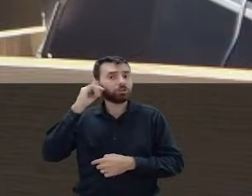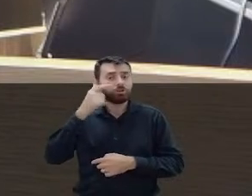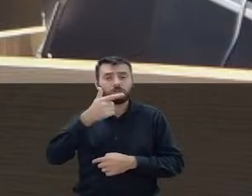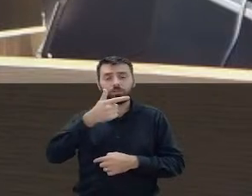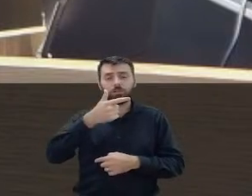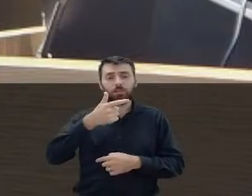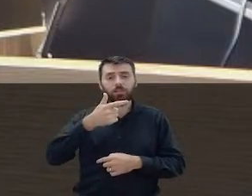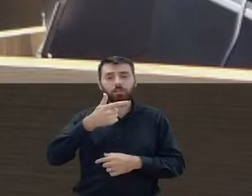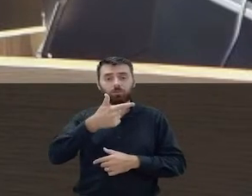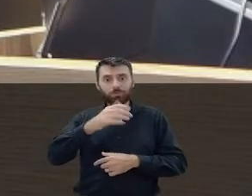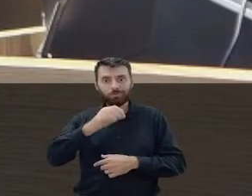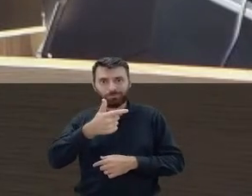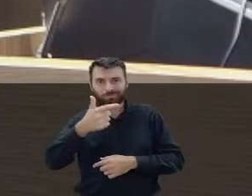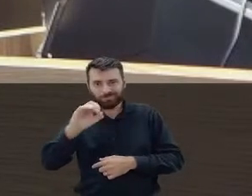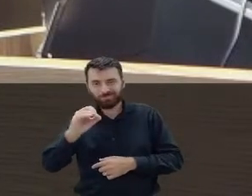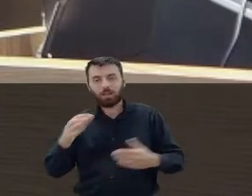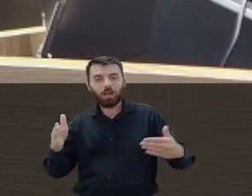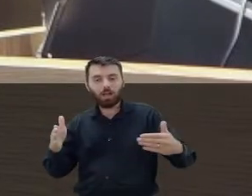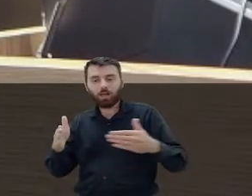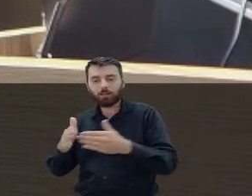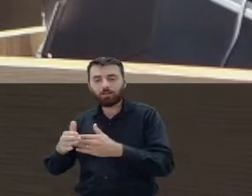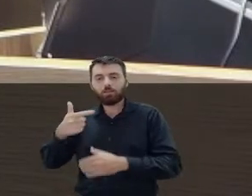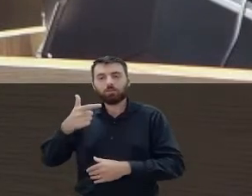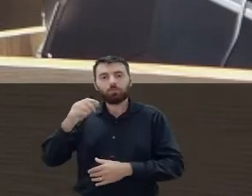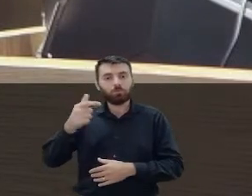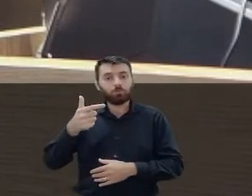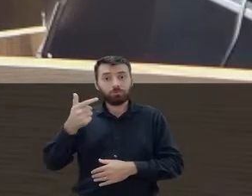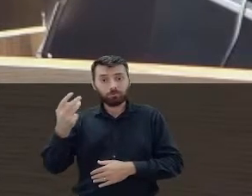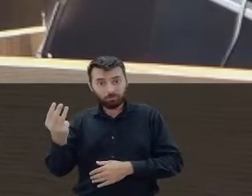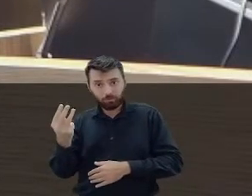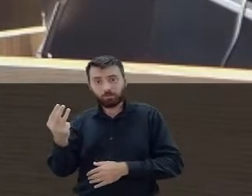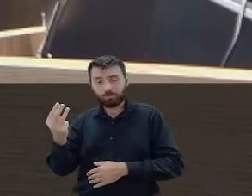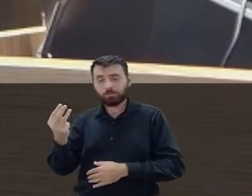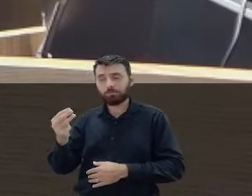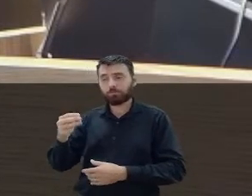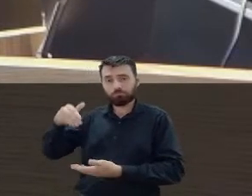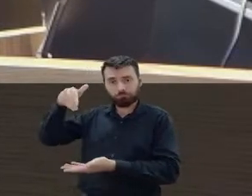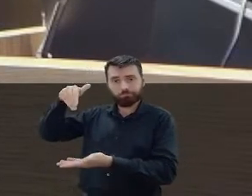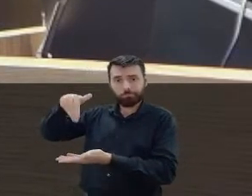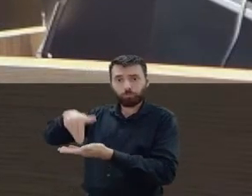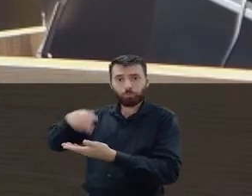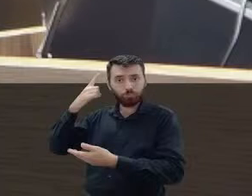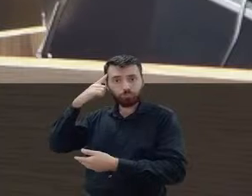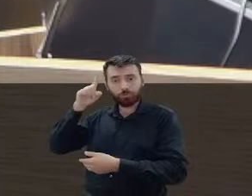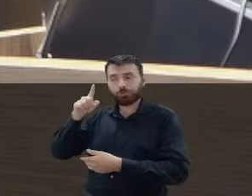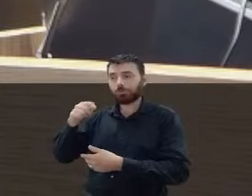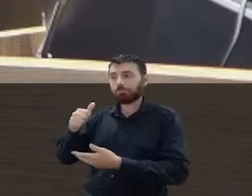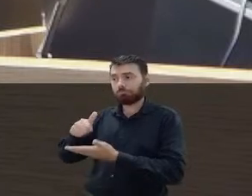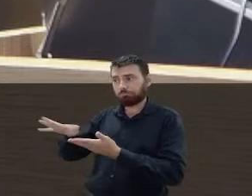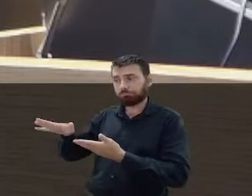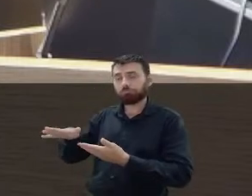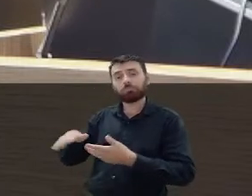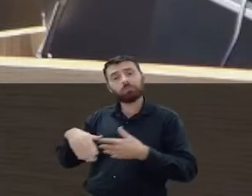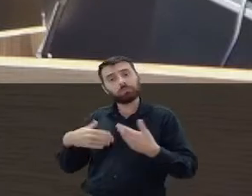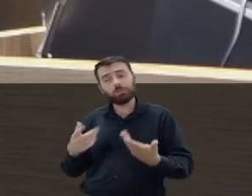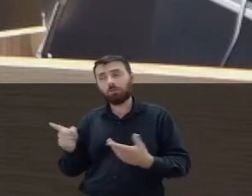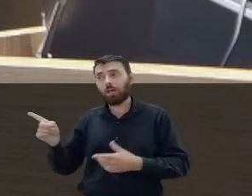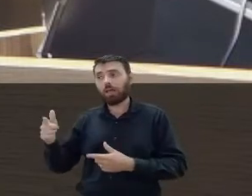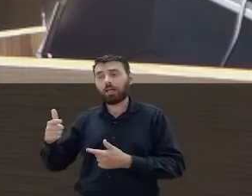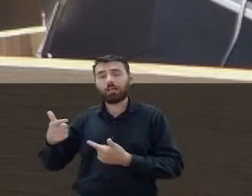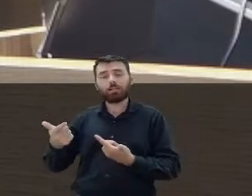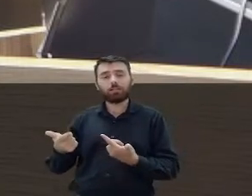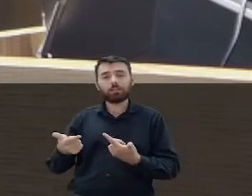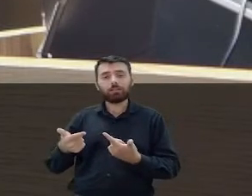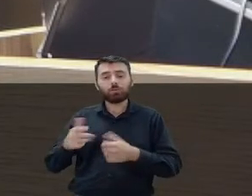em que pediu demissão, 1/8/2023, é porque a lesão é de natureza demasiadamente leve e, de fato, não enseja